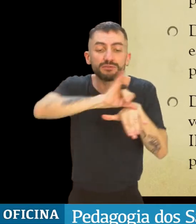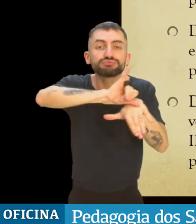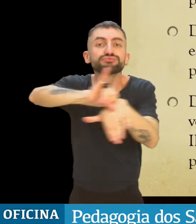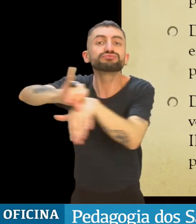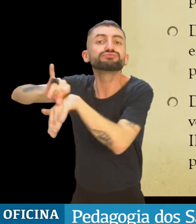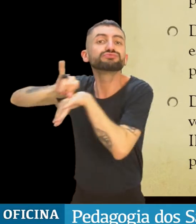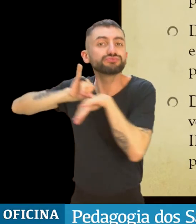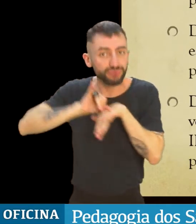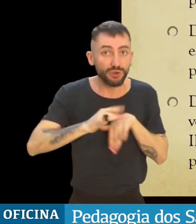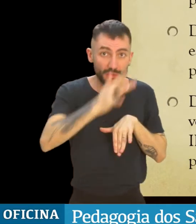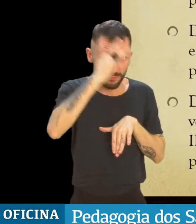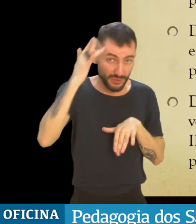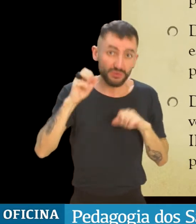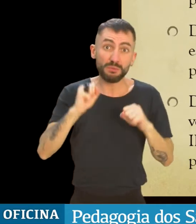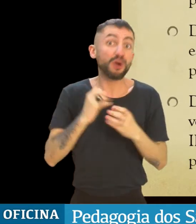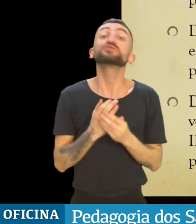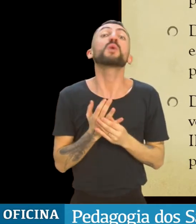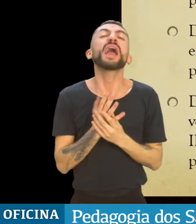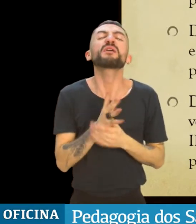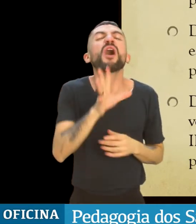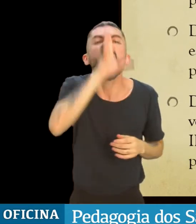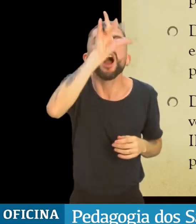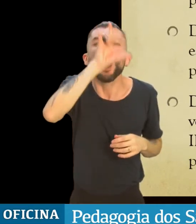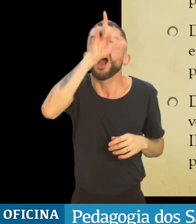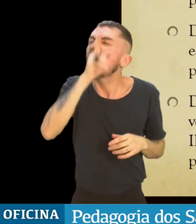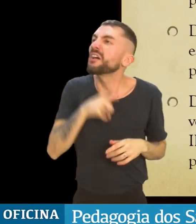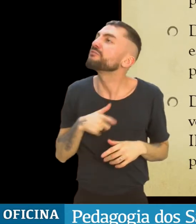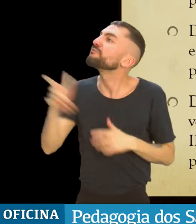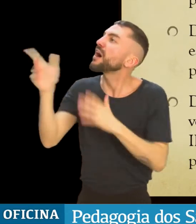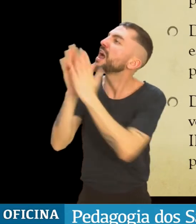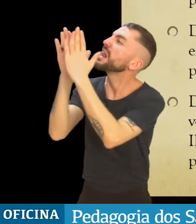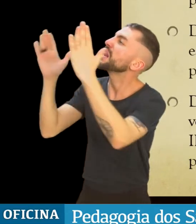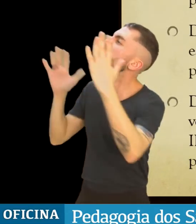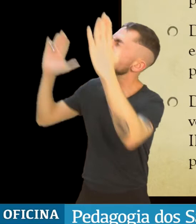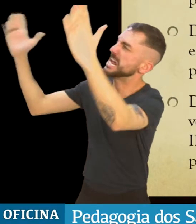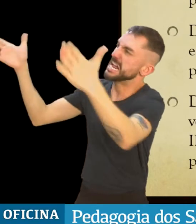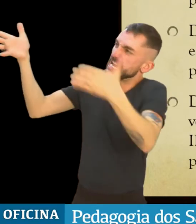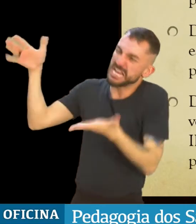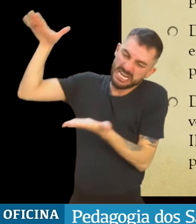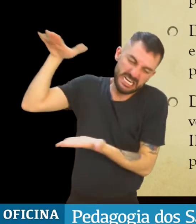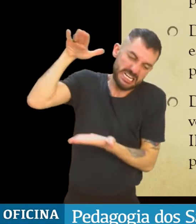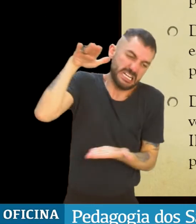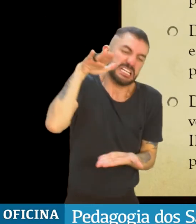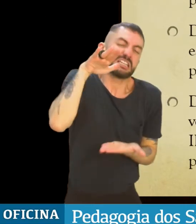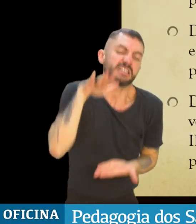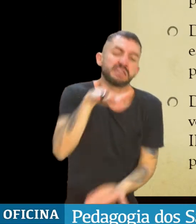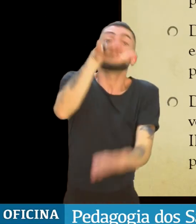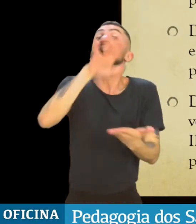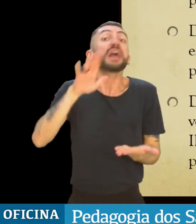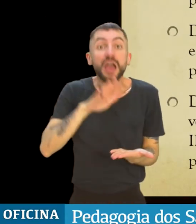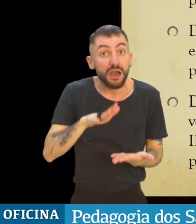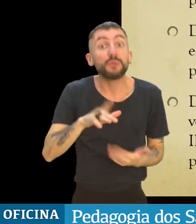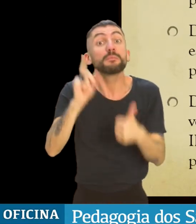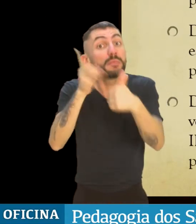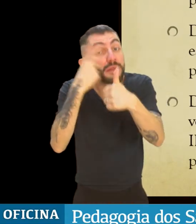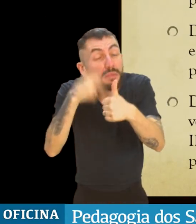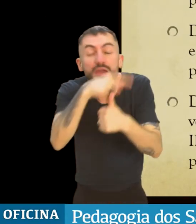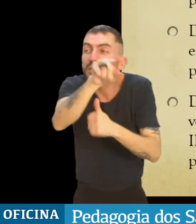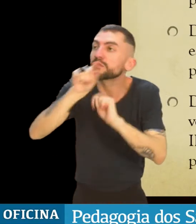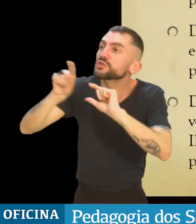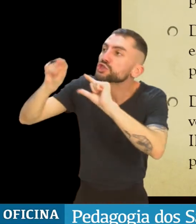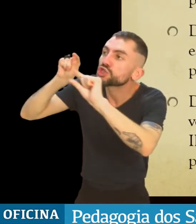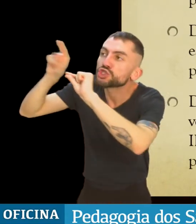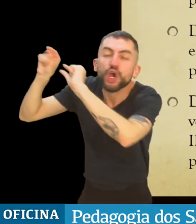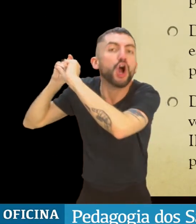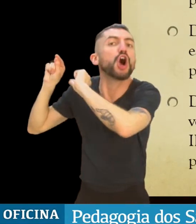pessoas. Não é o catadão da biblioteca que você vai lá, desce a estante de poesia, não. Selecione esses livros. Se